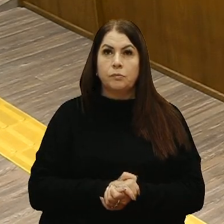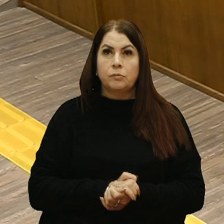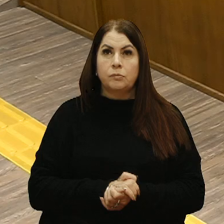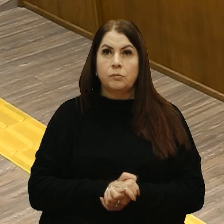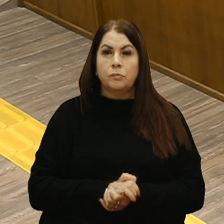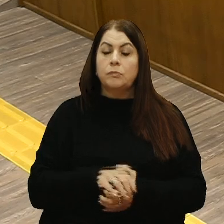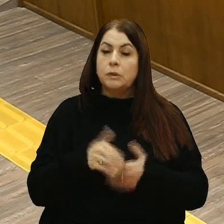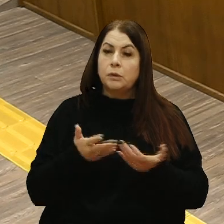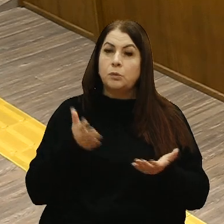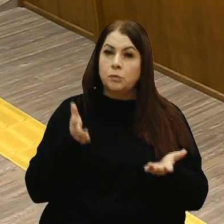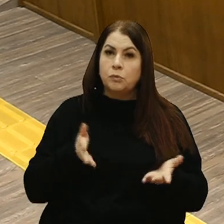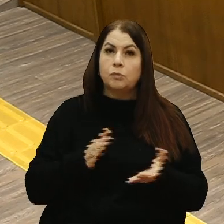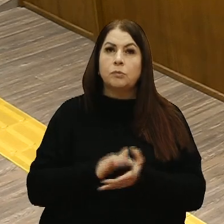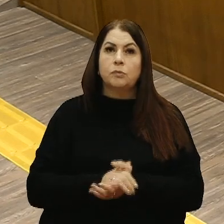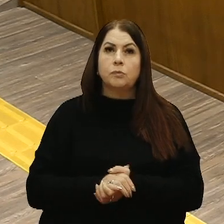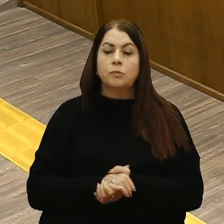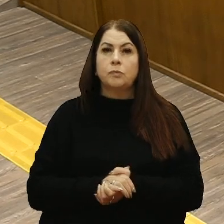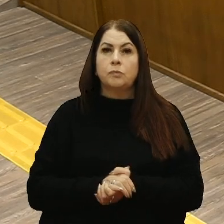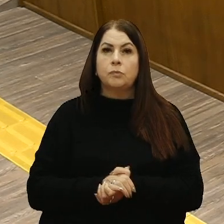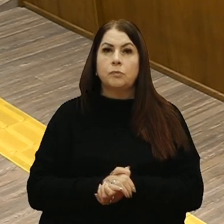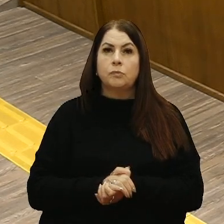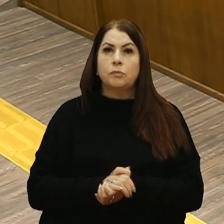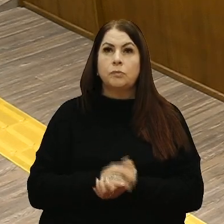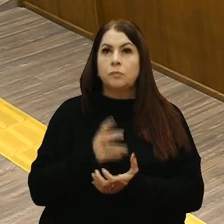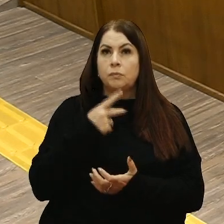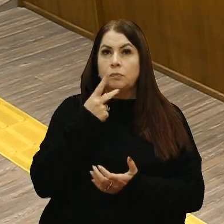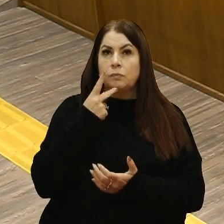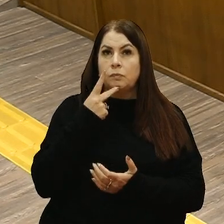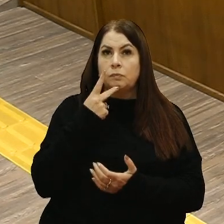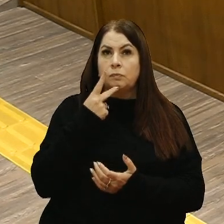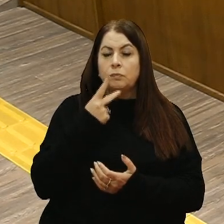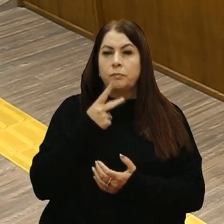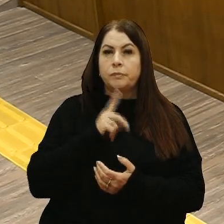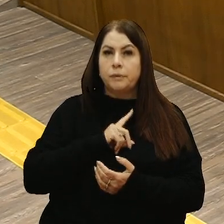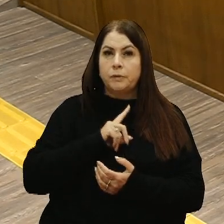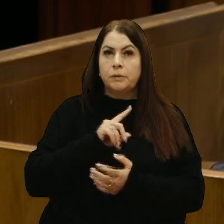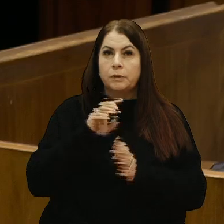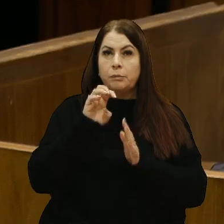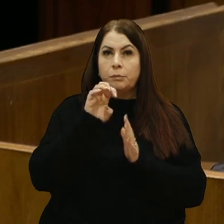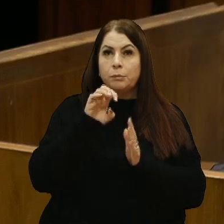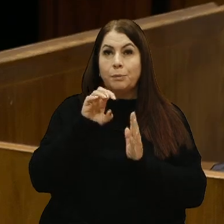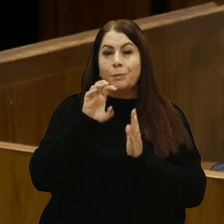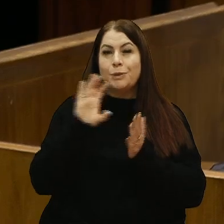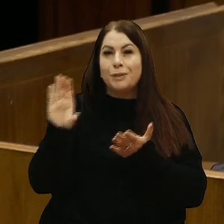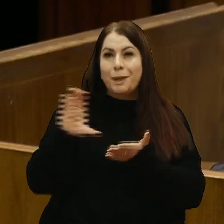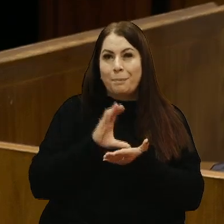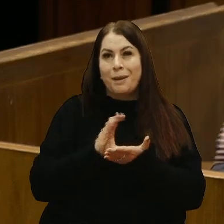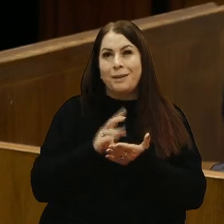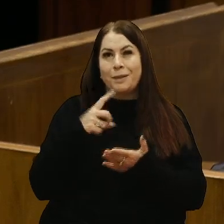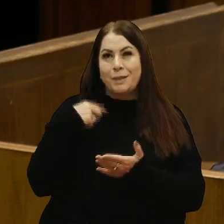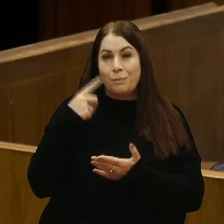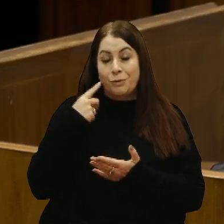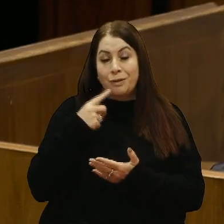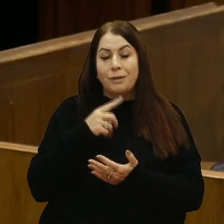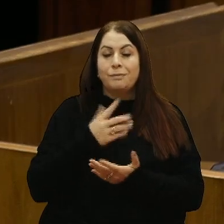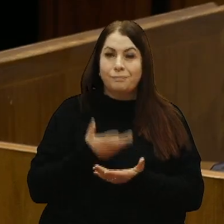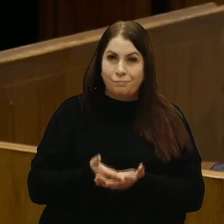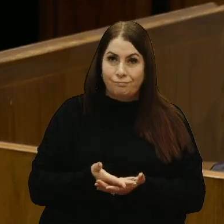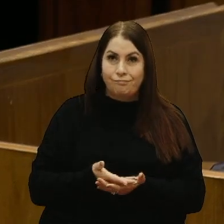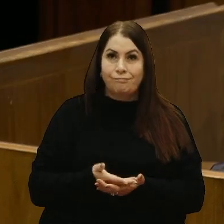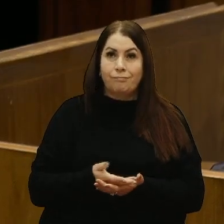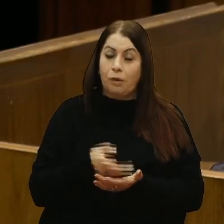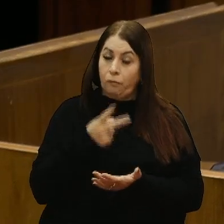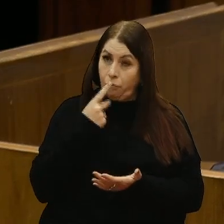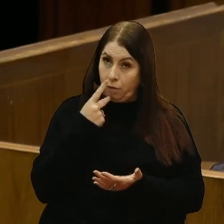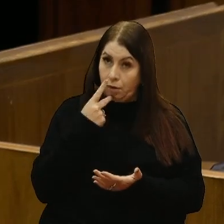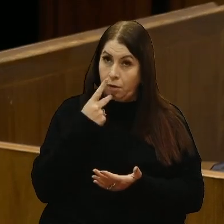Então, hoje eu quero falar sobre a saga das emendas parlamentares e